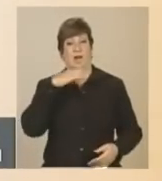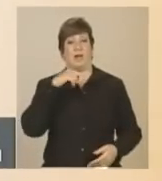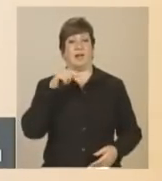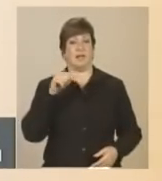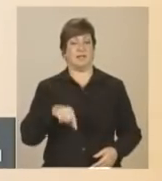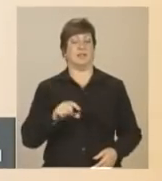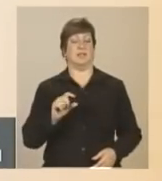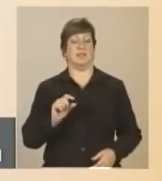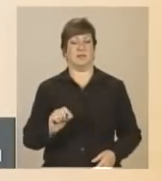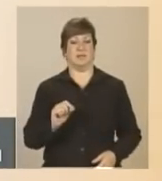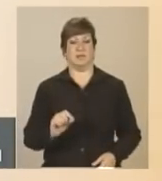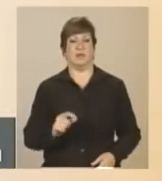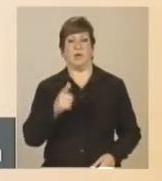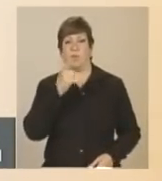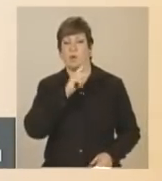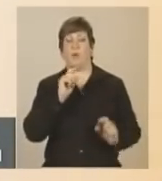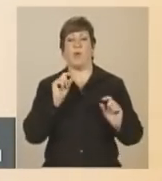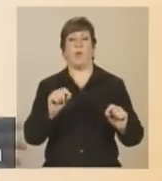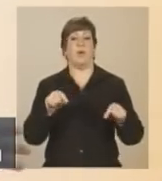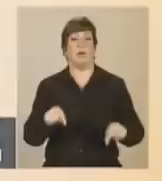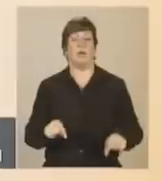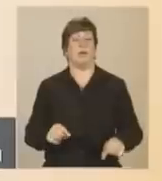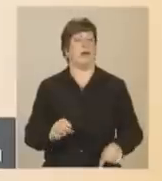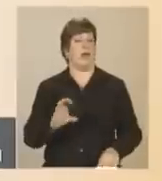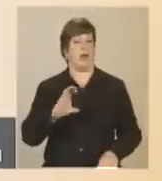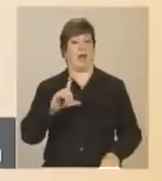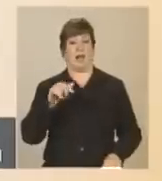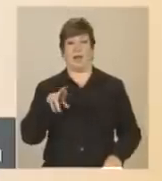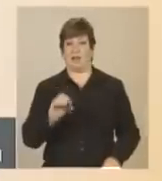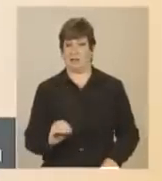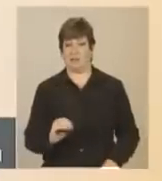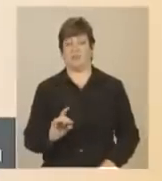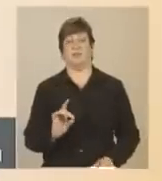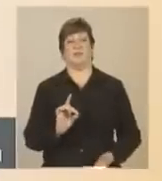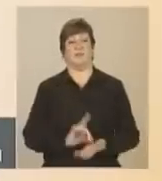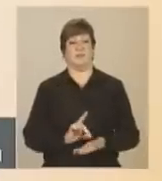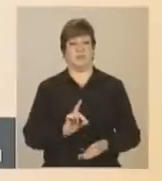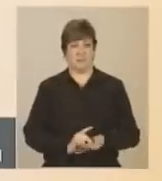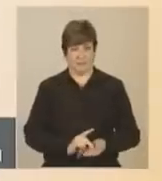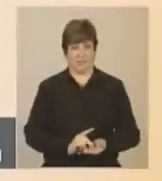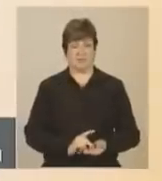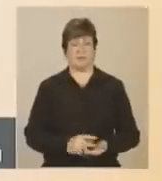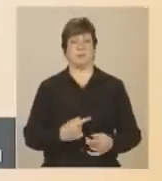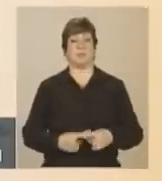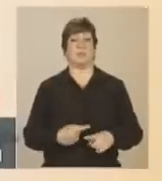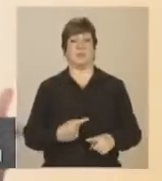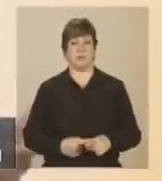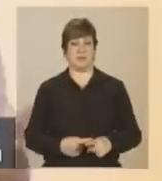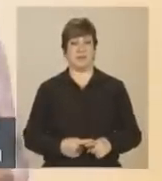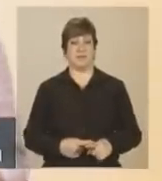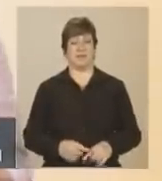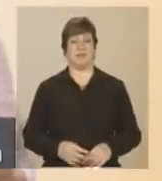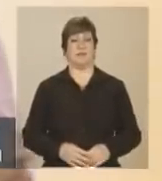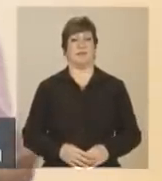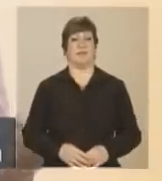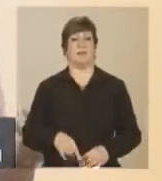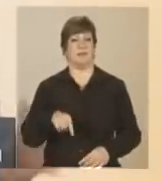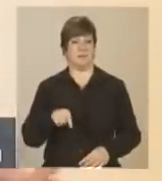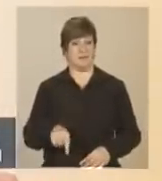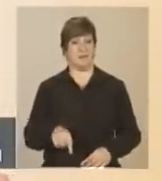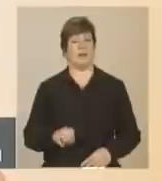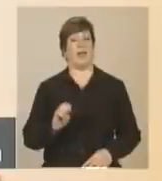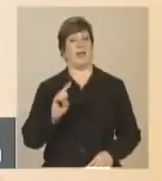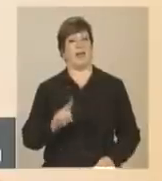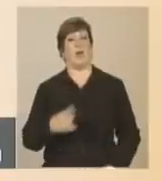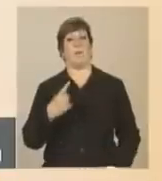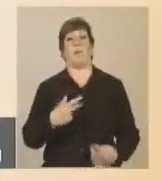platitude, nós achamos isso óbvio, nós achamos que isso é